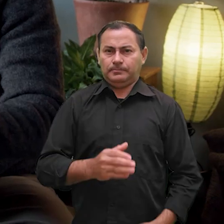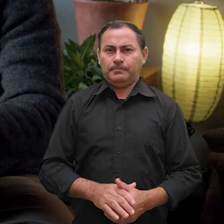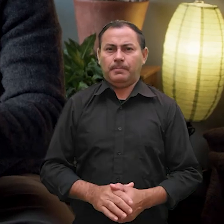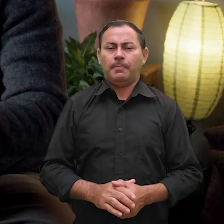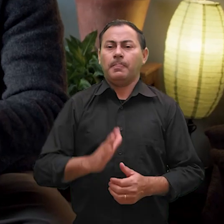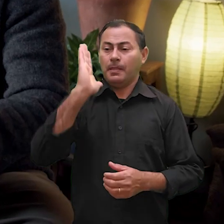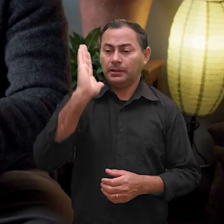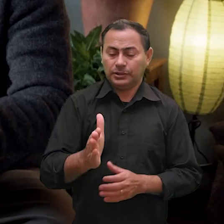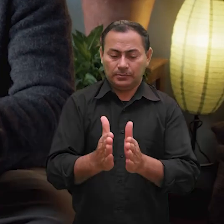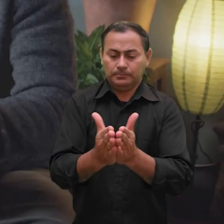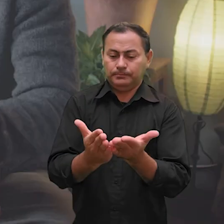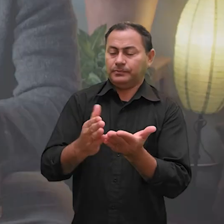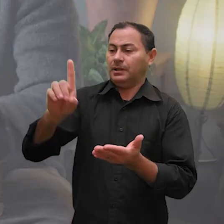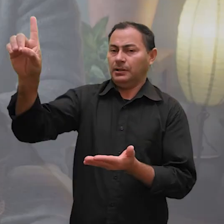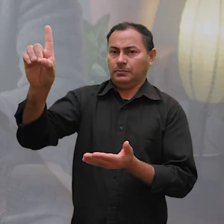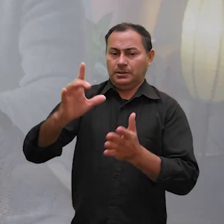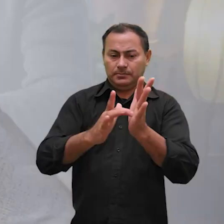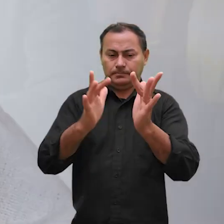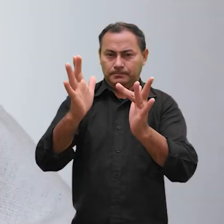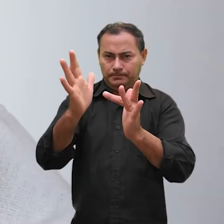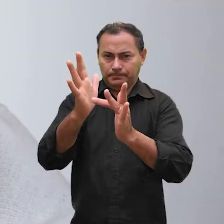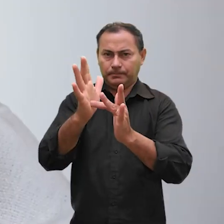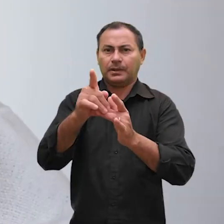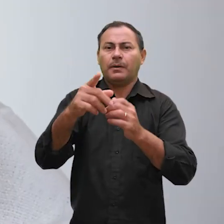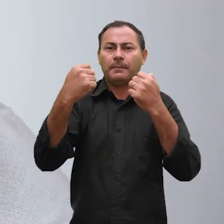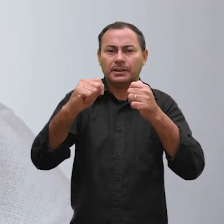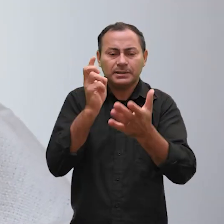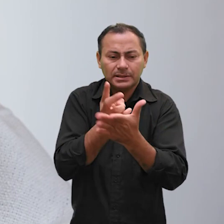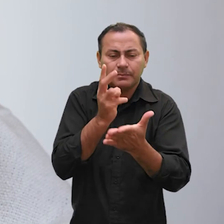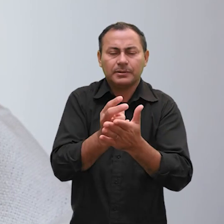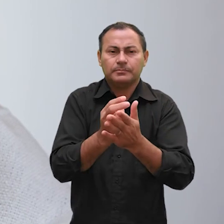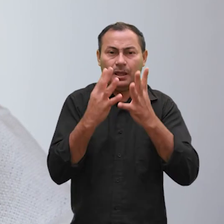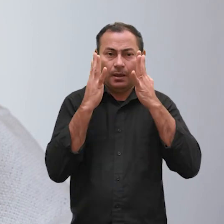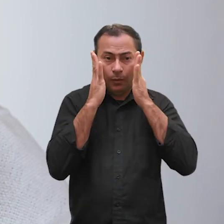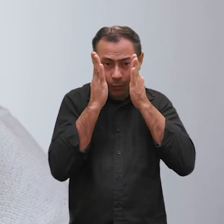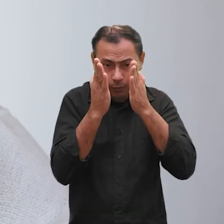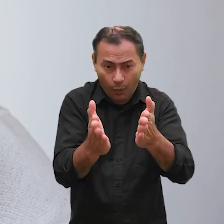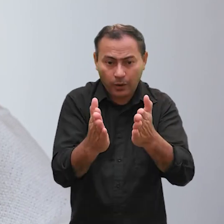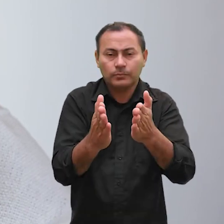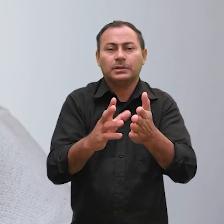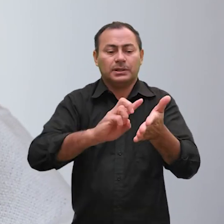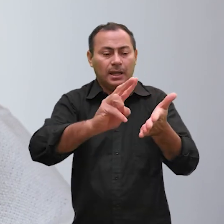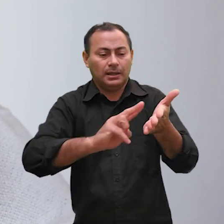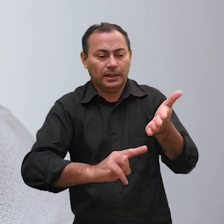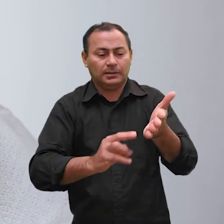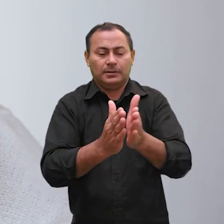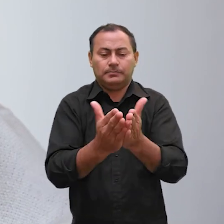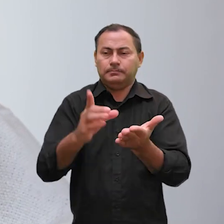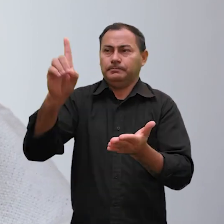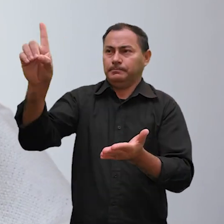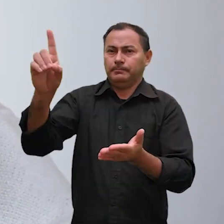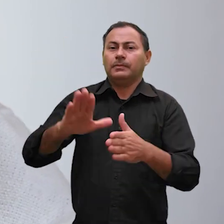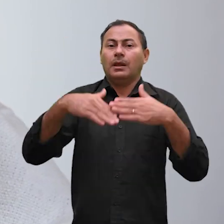vida. Já que a Bíblia é um livro sobre Jesus Cristo, você deve sempre manter o foco nele, quando estiver lendo